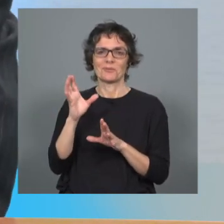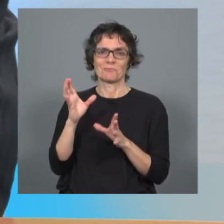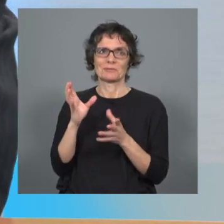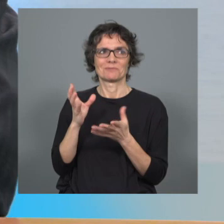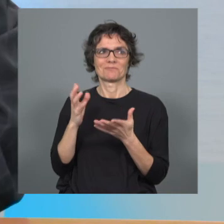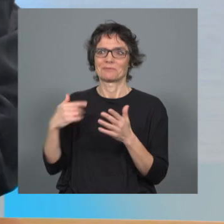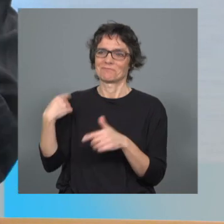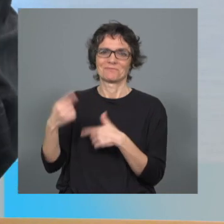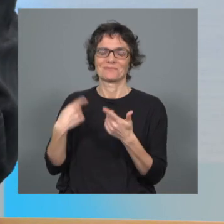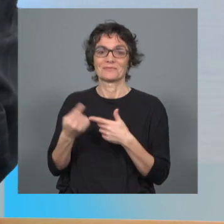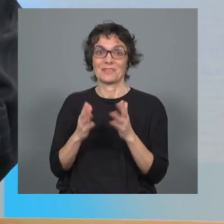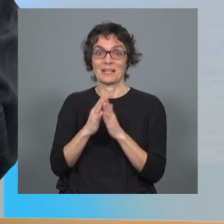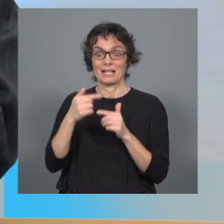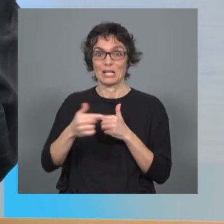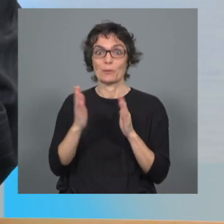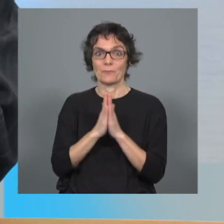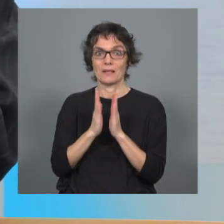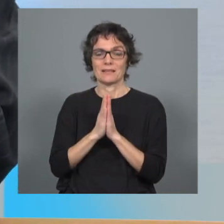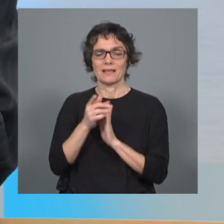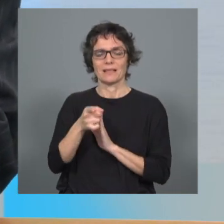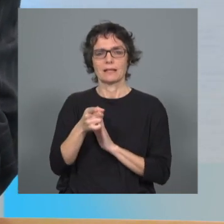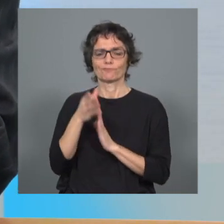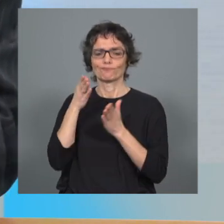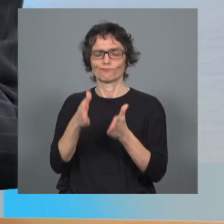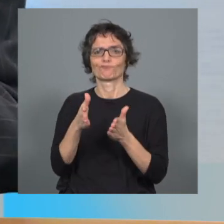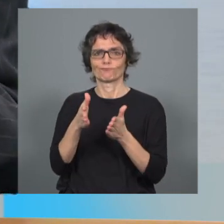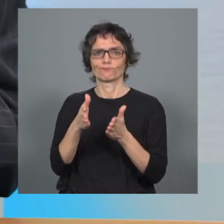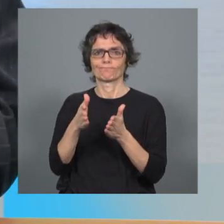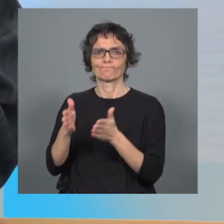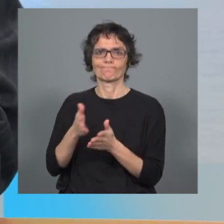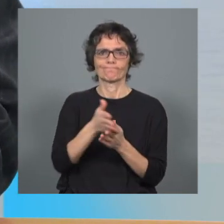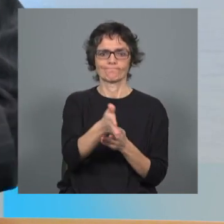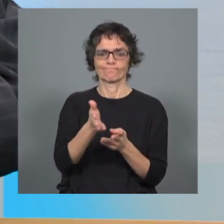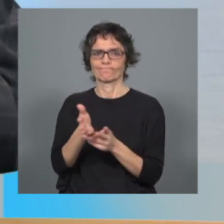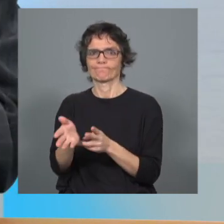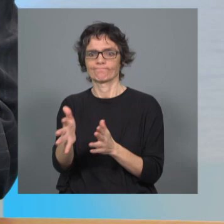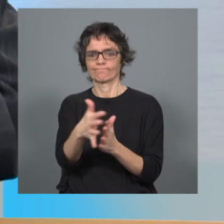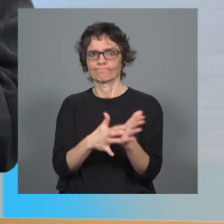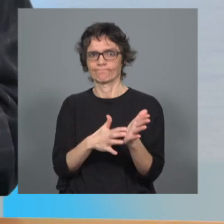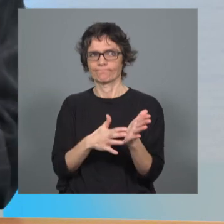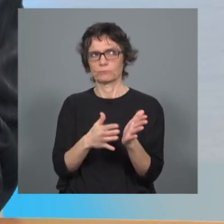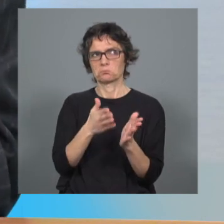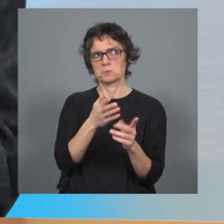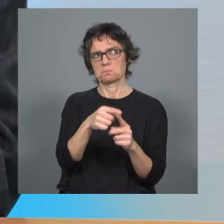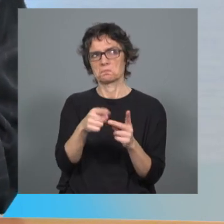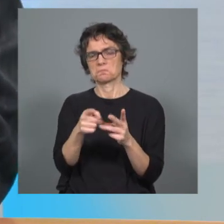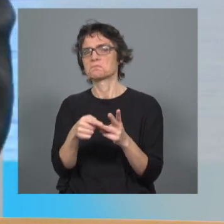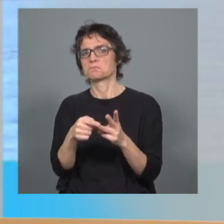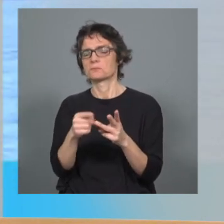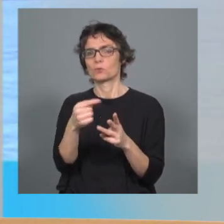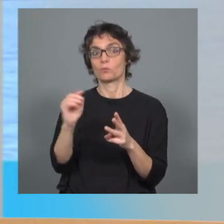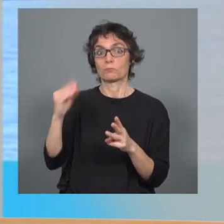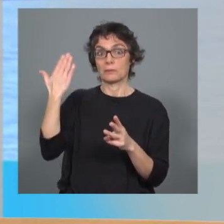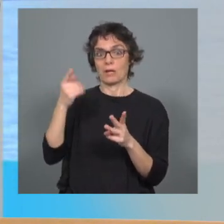Santa, centrada nos dois passos fundamentais, vamos dizer três, um primário e